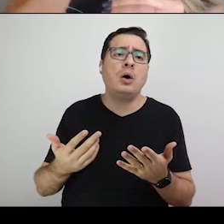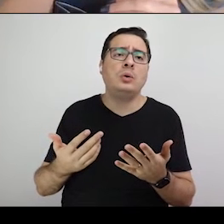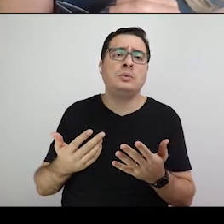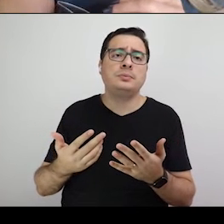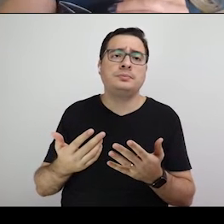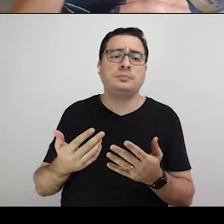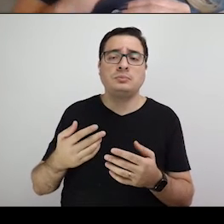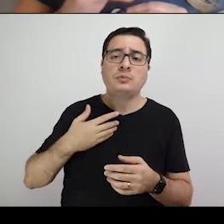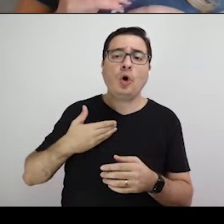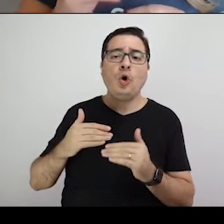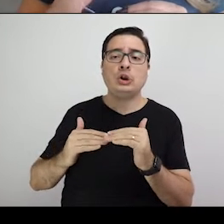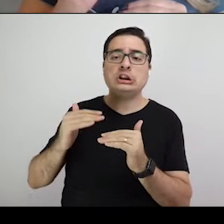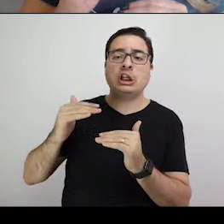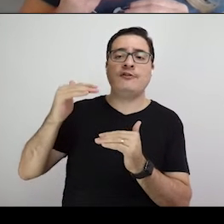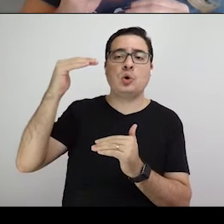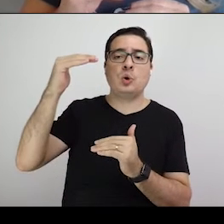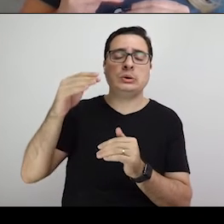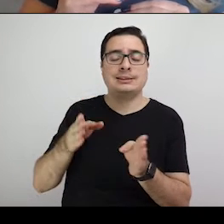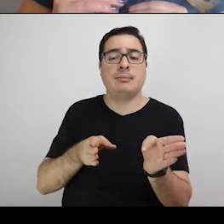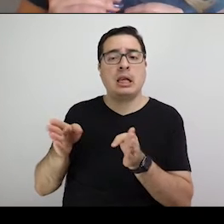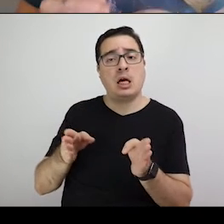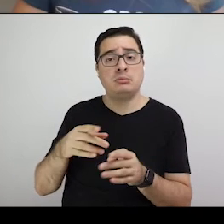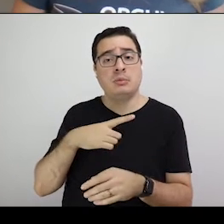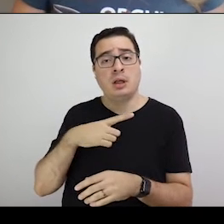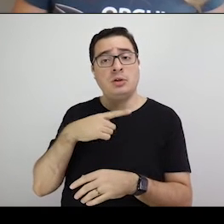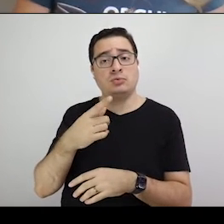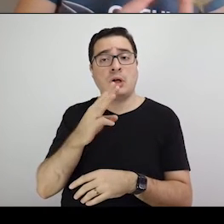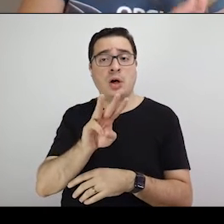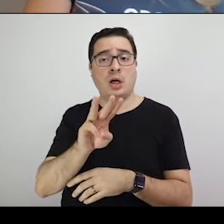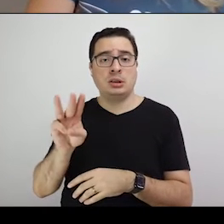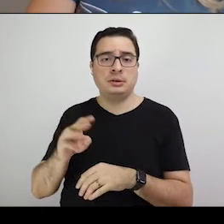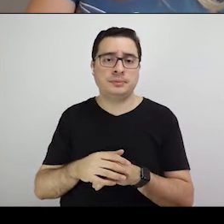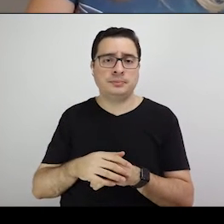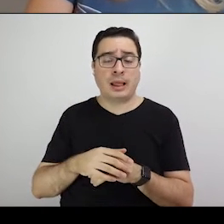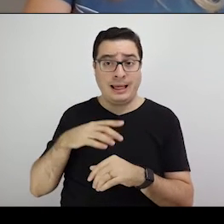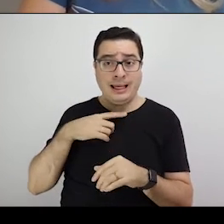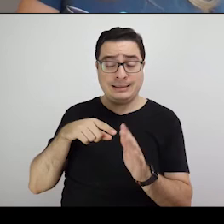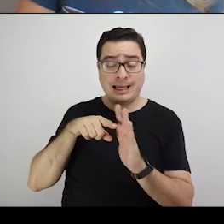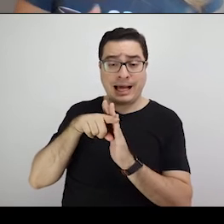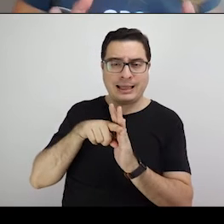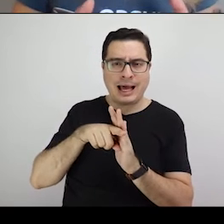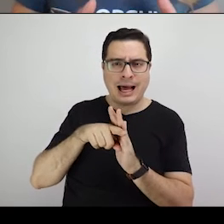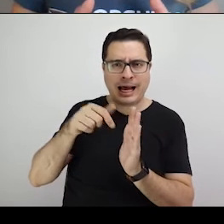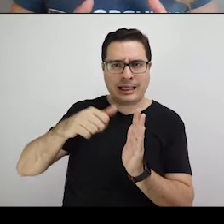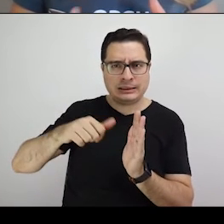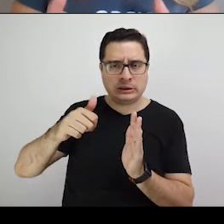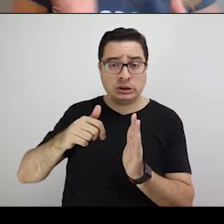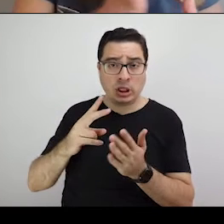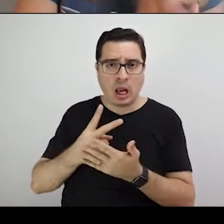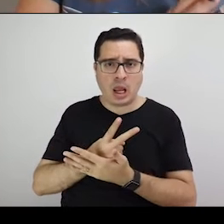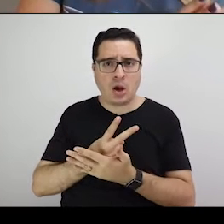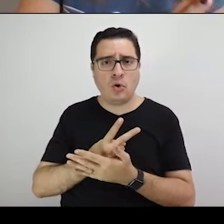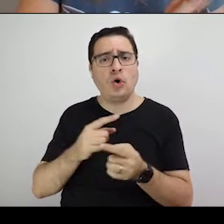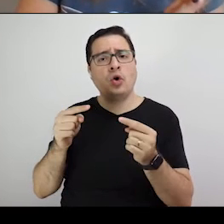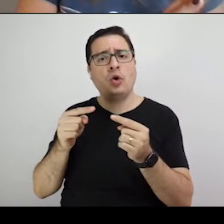que nível de acessibilidade você está, né? E essa análise de erros, elas